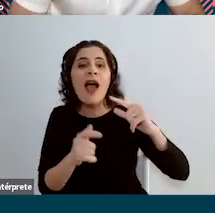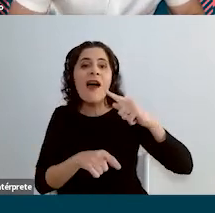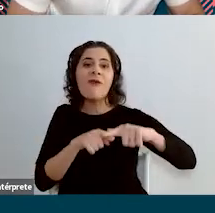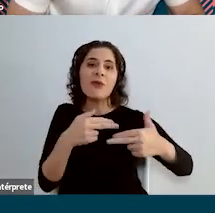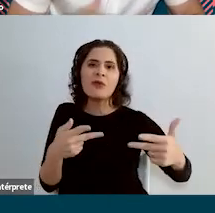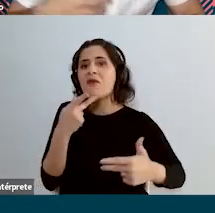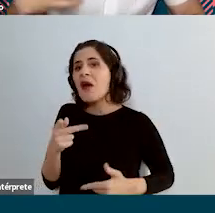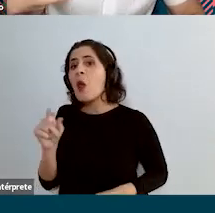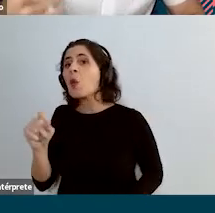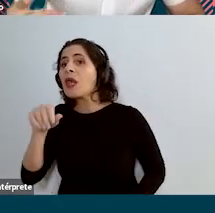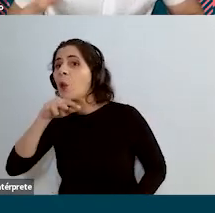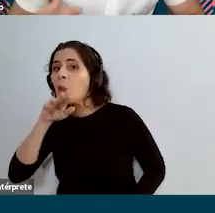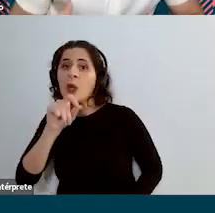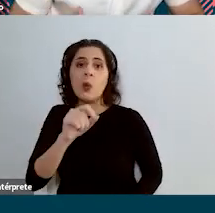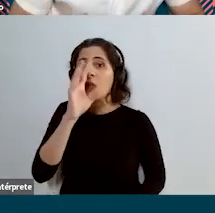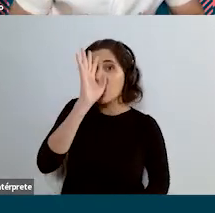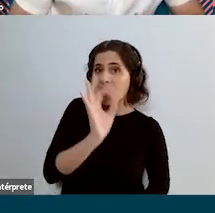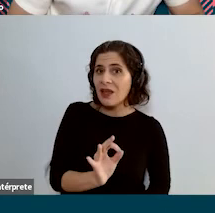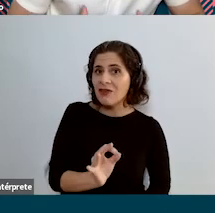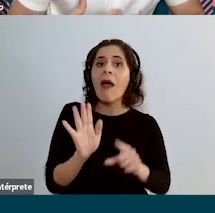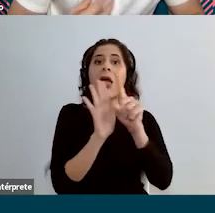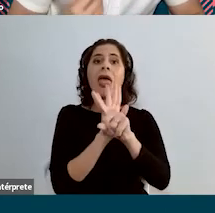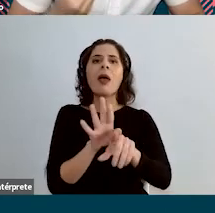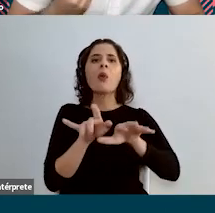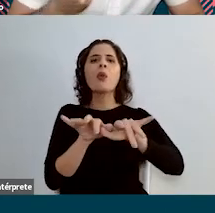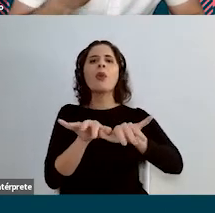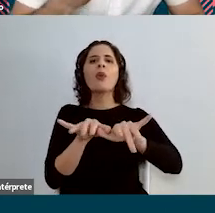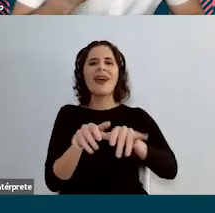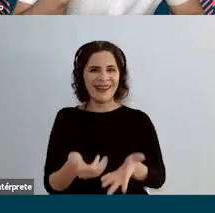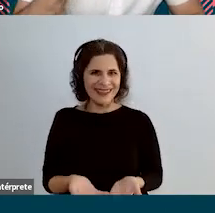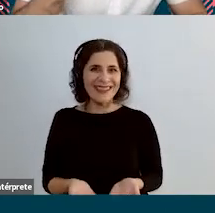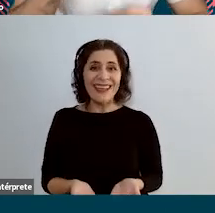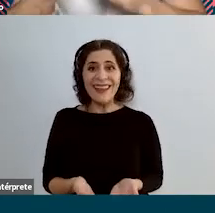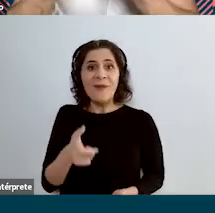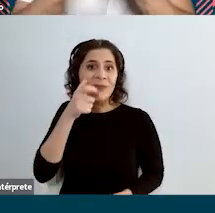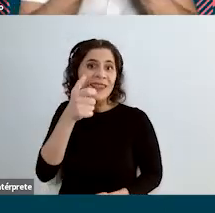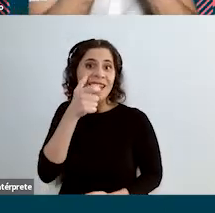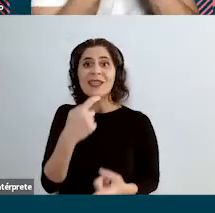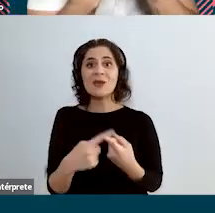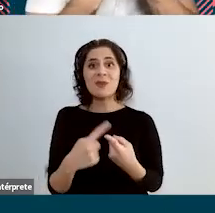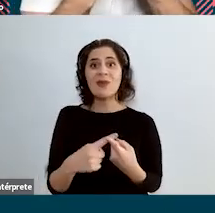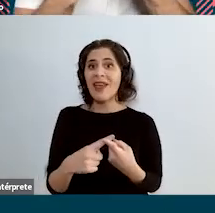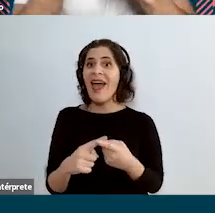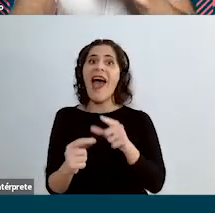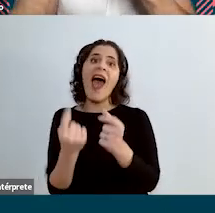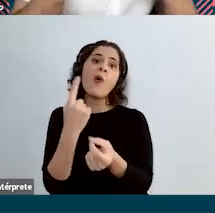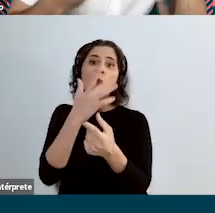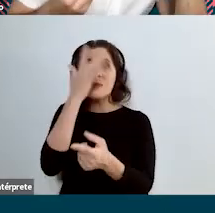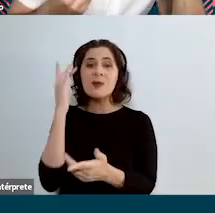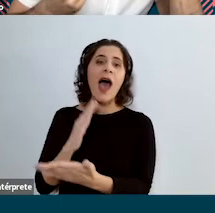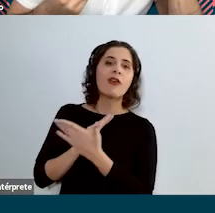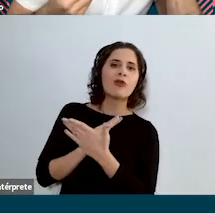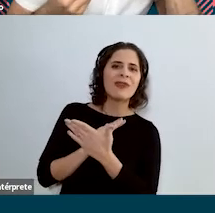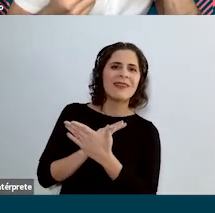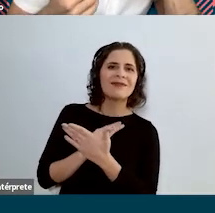o produto, elas falavam que estava ruim, o que não estava entendendo. E era interessante até que a gente via as pessoas, uma ajudando